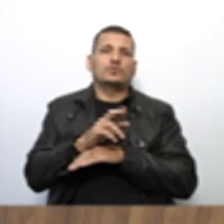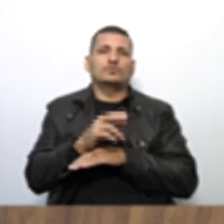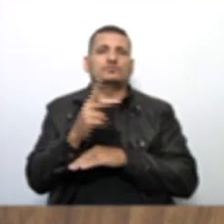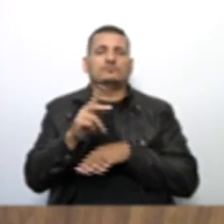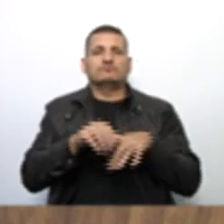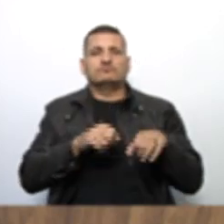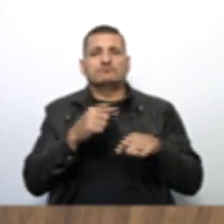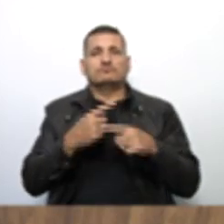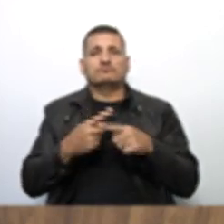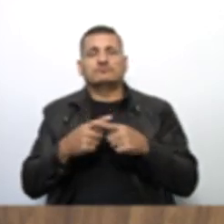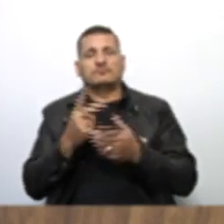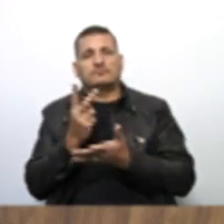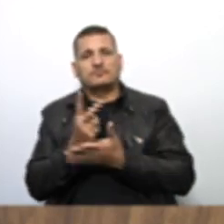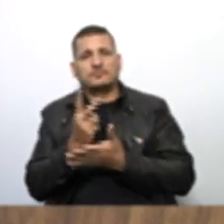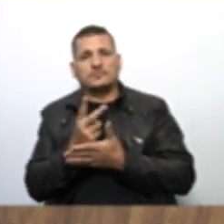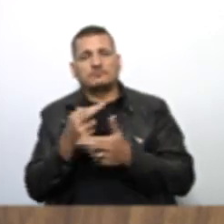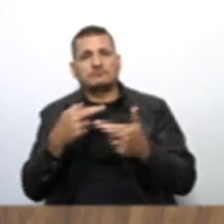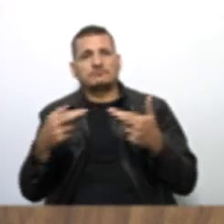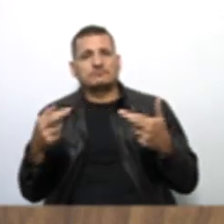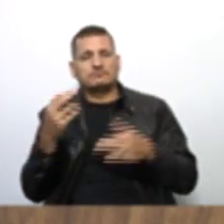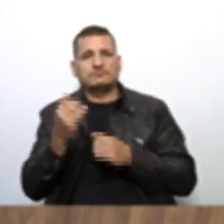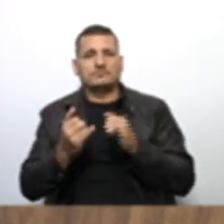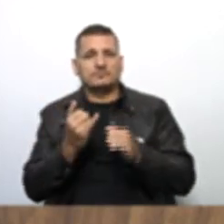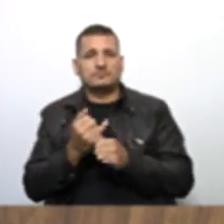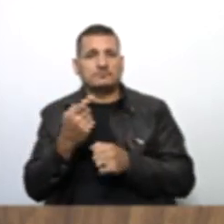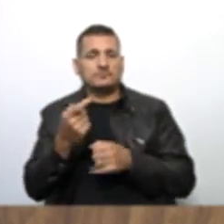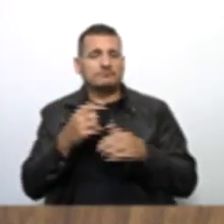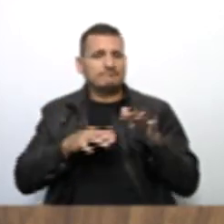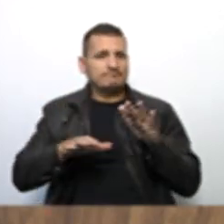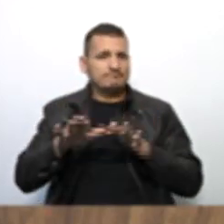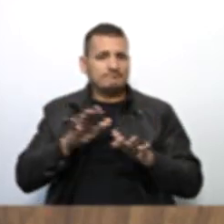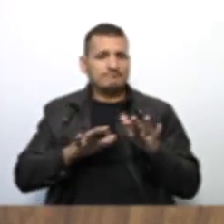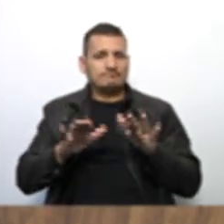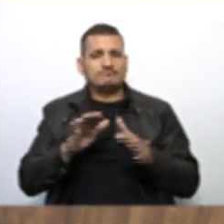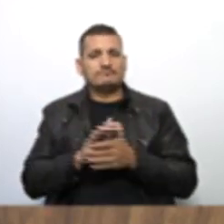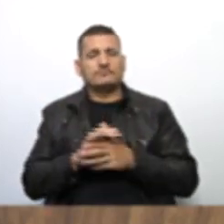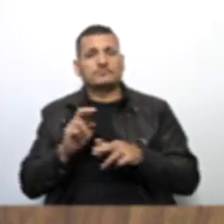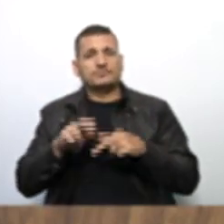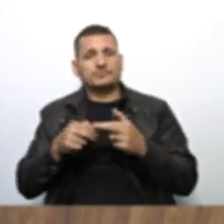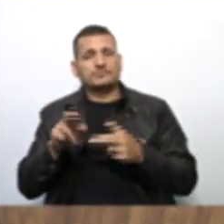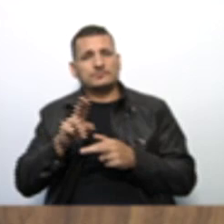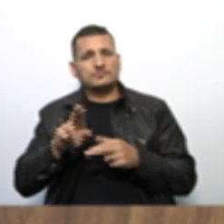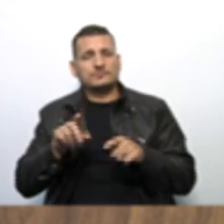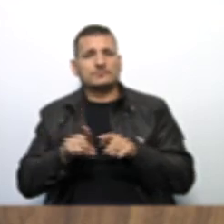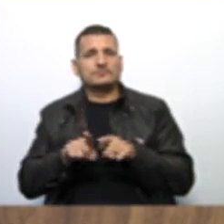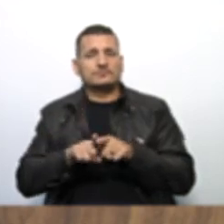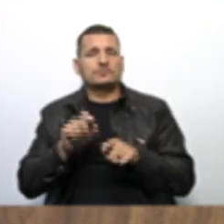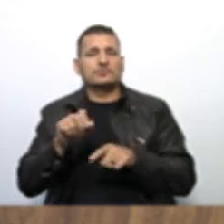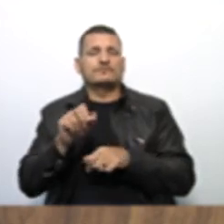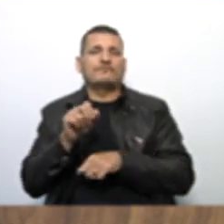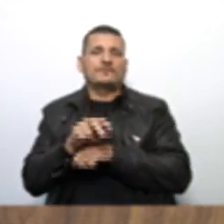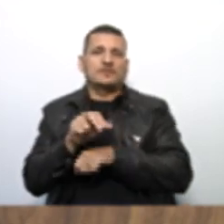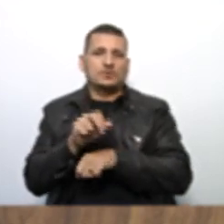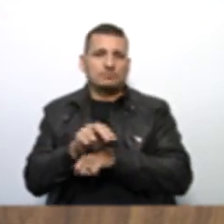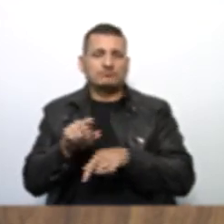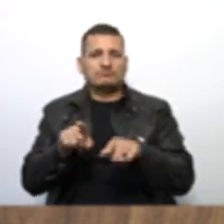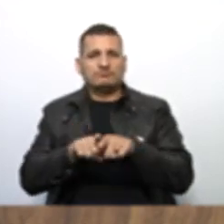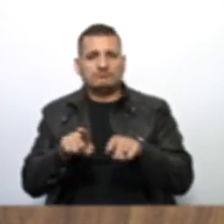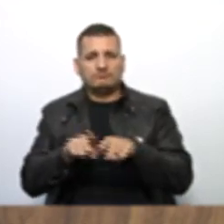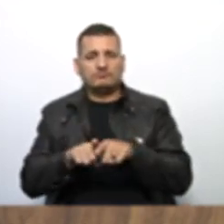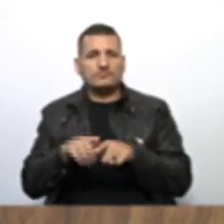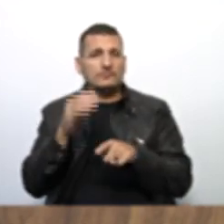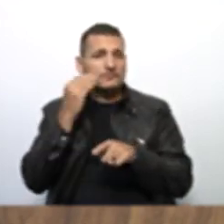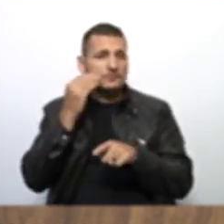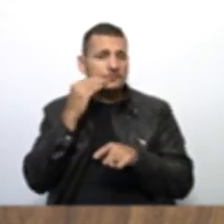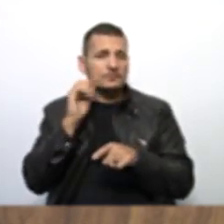está na mesma rede, você está na internet, então você tem que ter esses cuidados. É por isso que a gente também utiliza programas de antivírus, para tentar conter